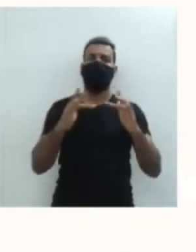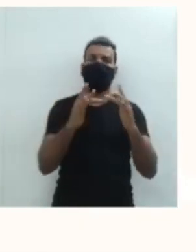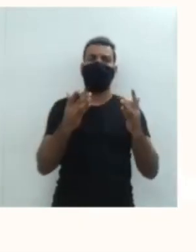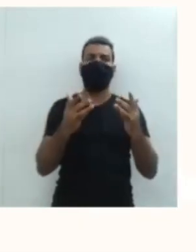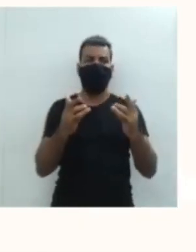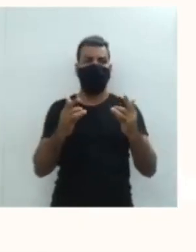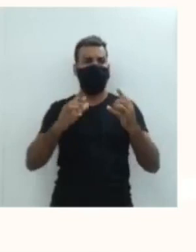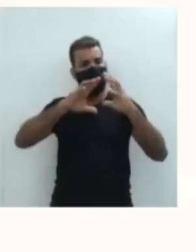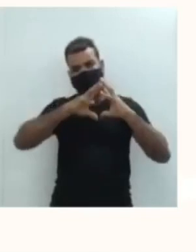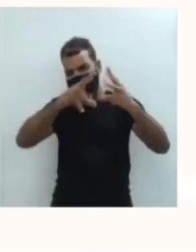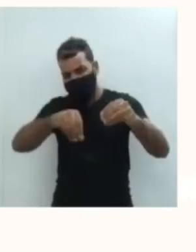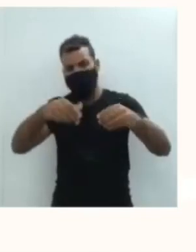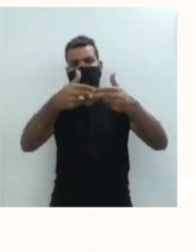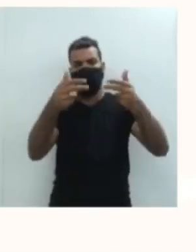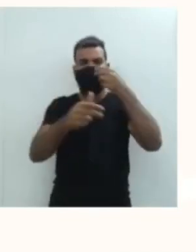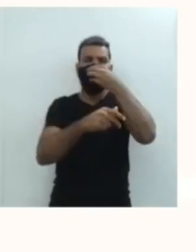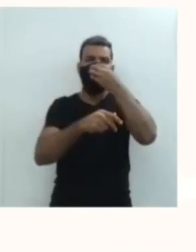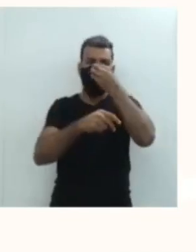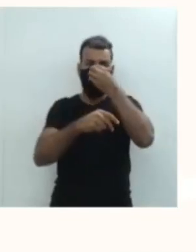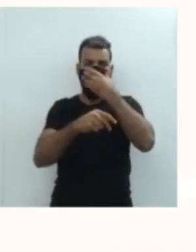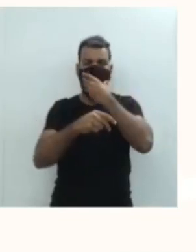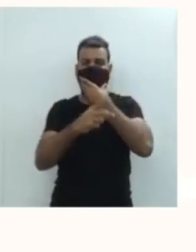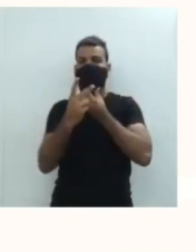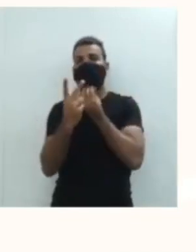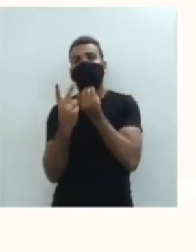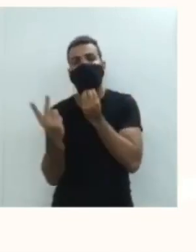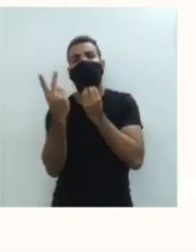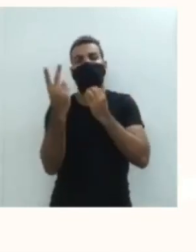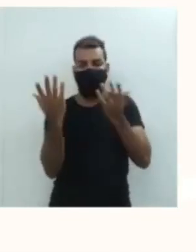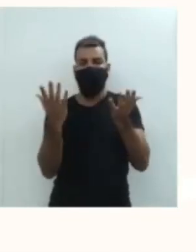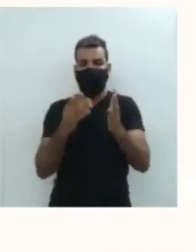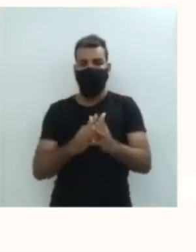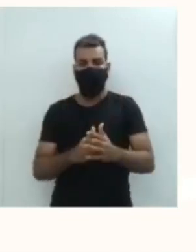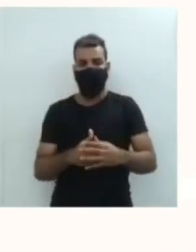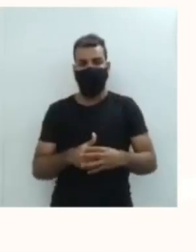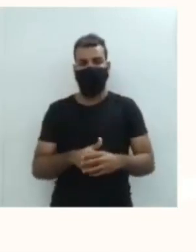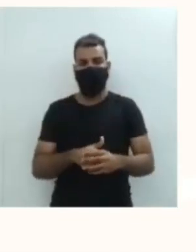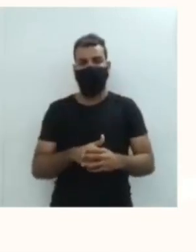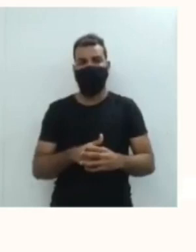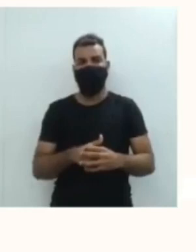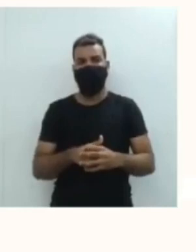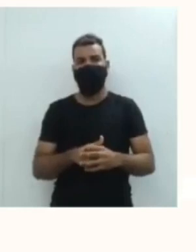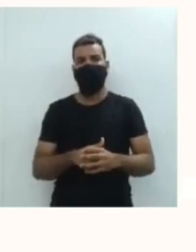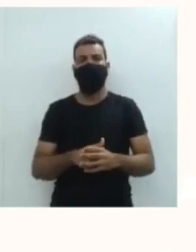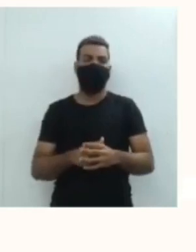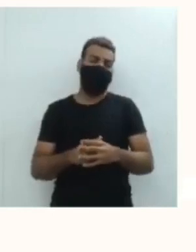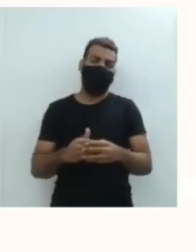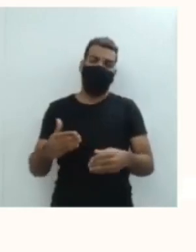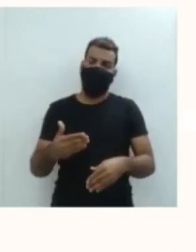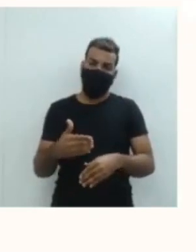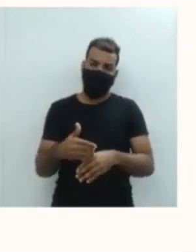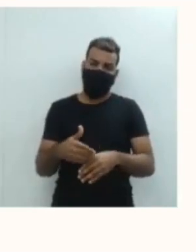todos aqueles atributos todos aqueles valores que são os parâmetros do nosso Construtor